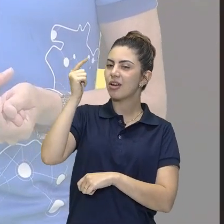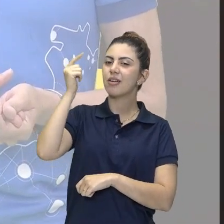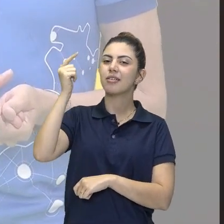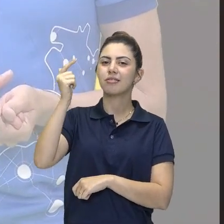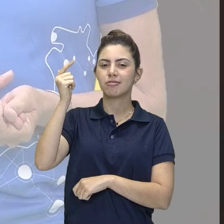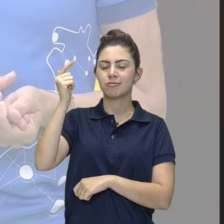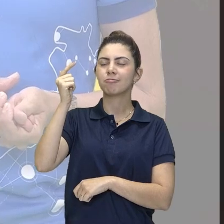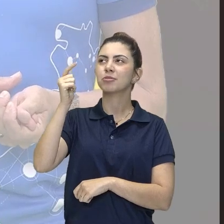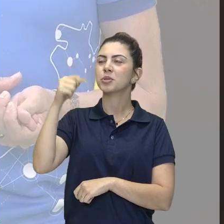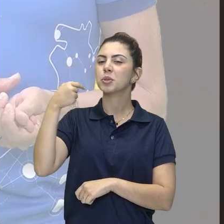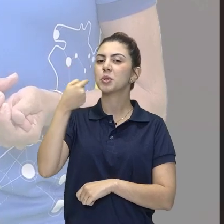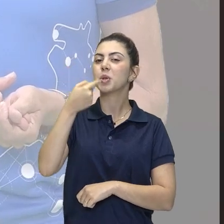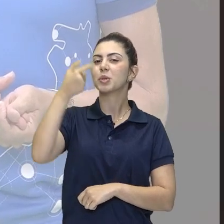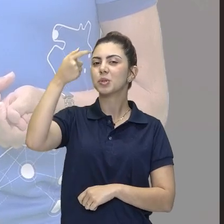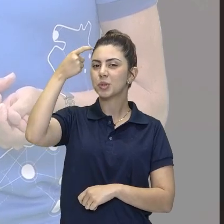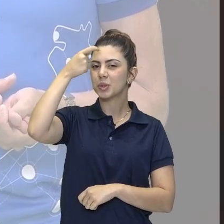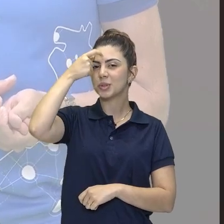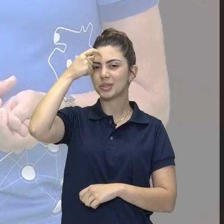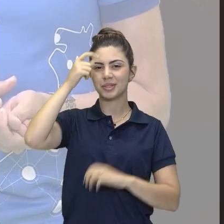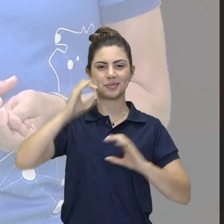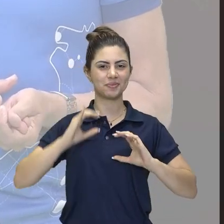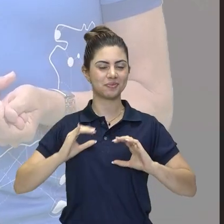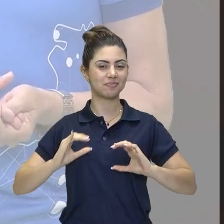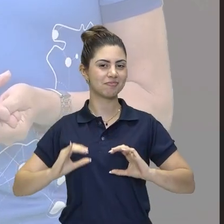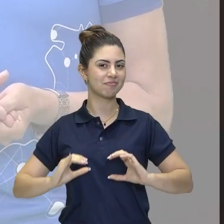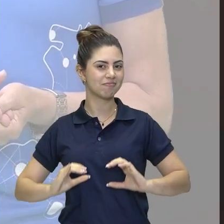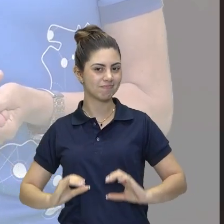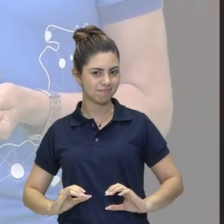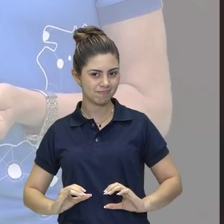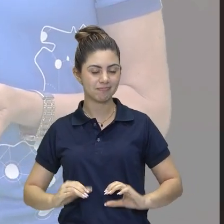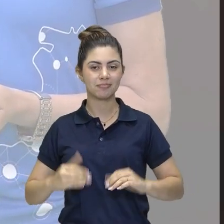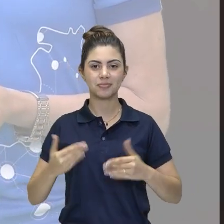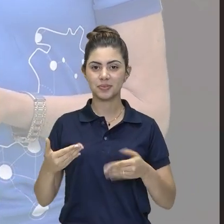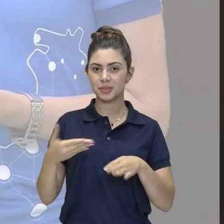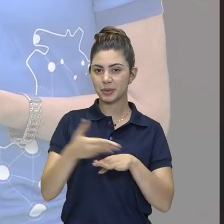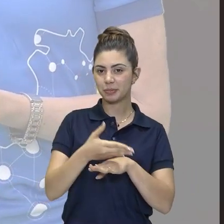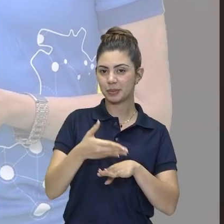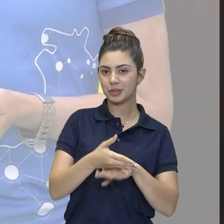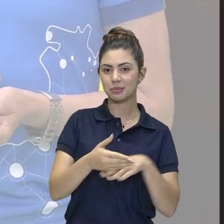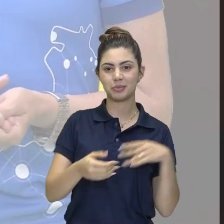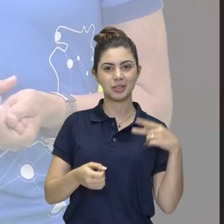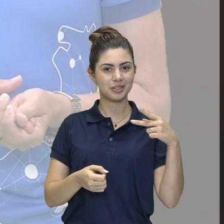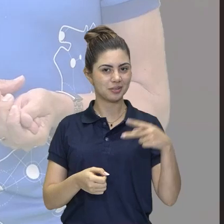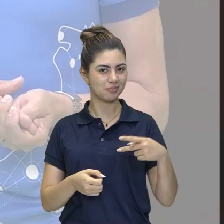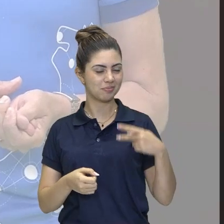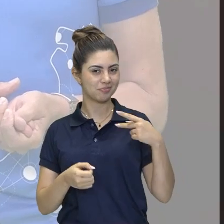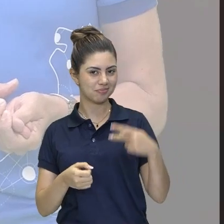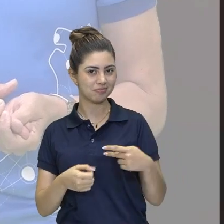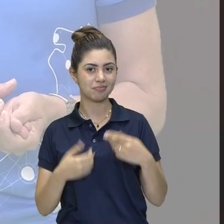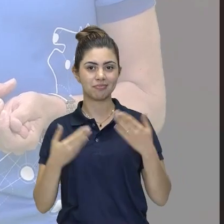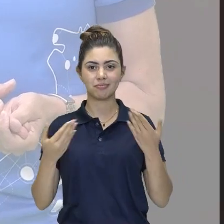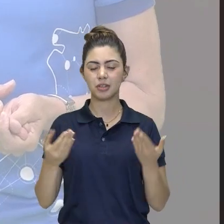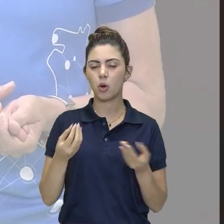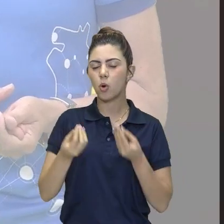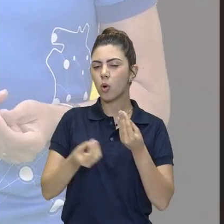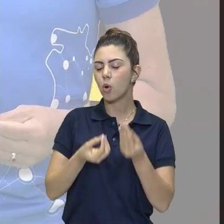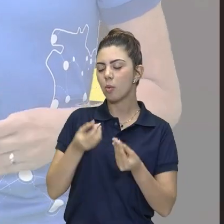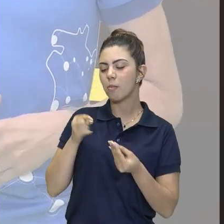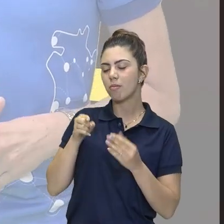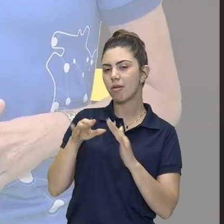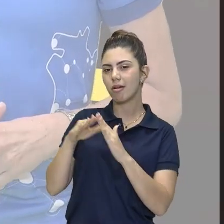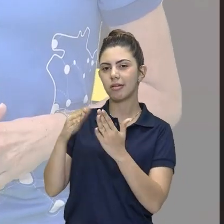a consciência da cidadania, da participação política e como a